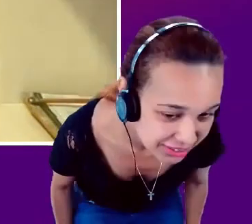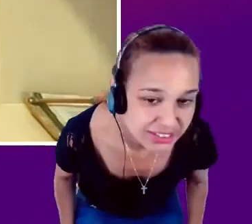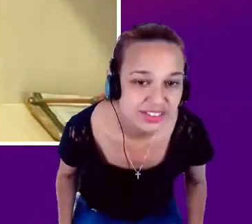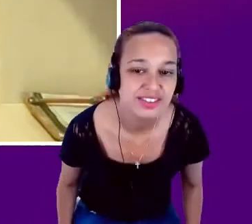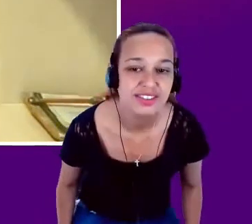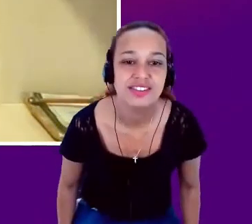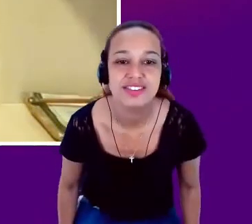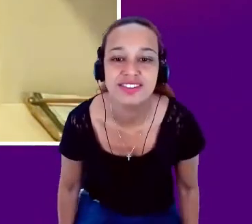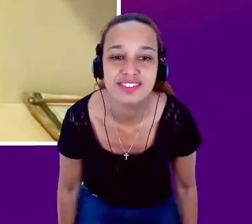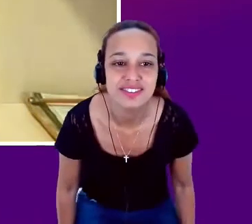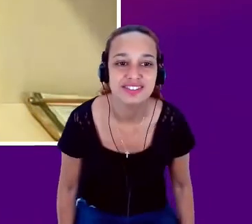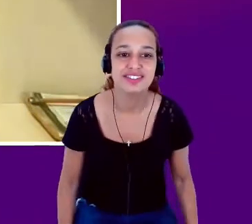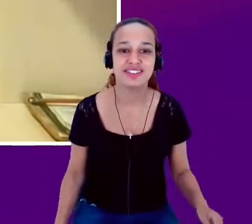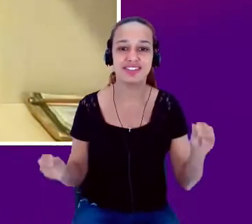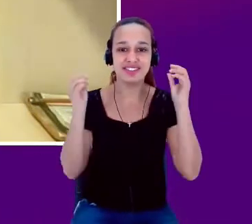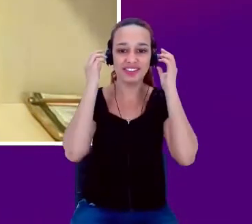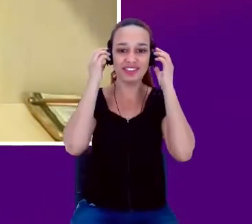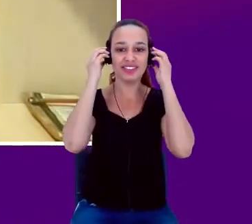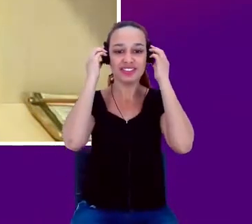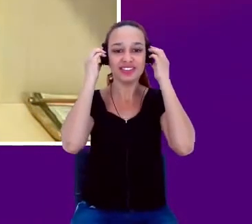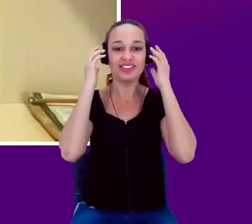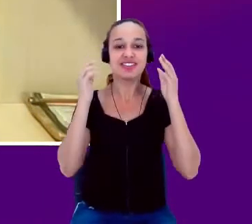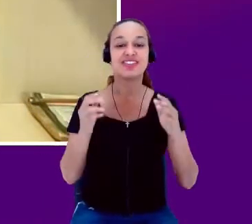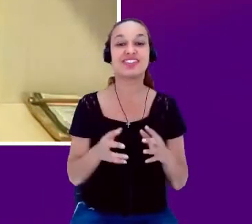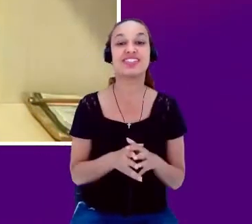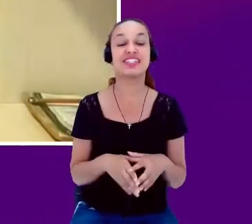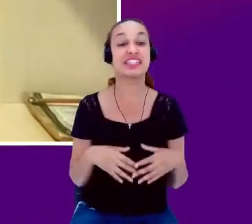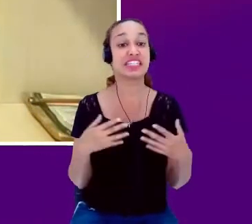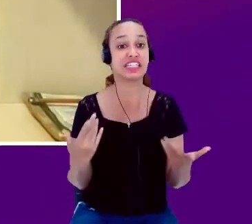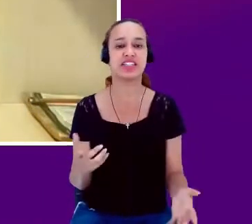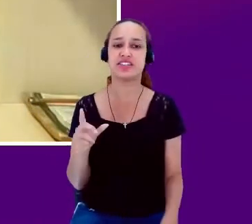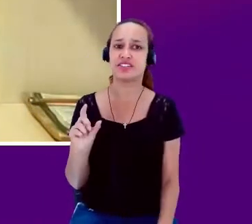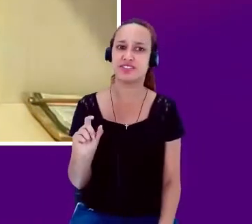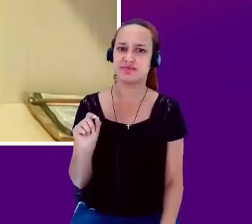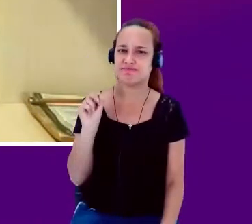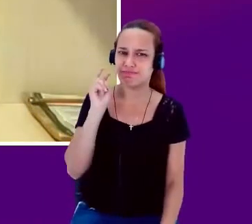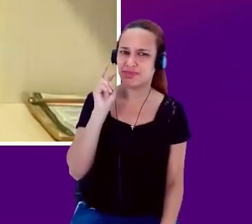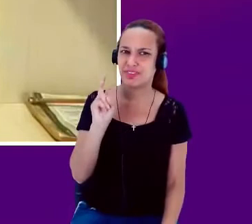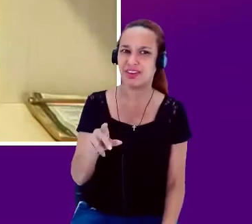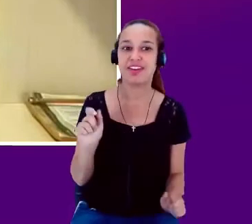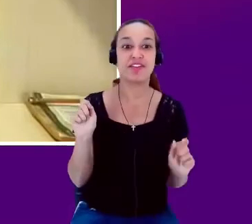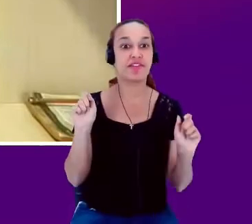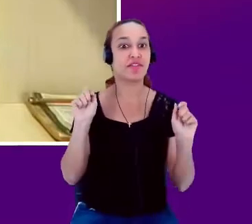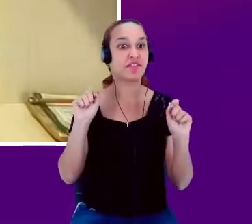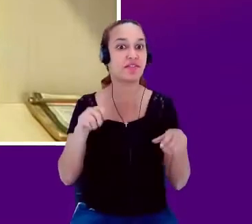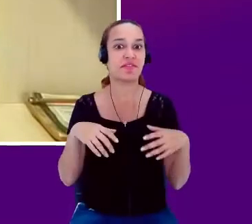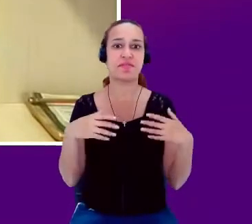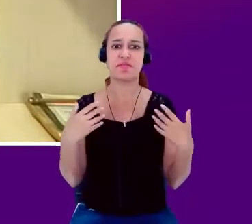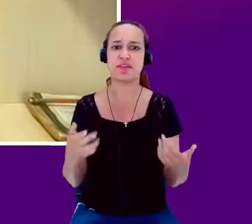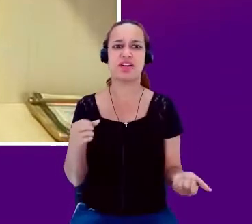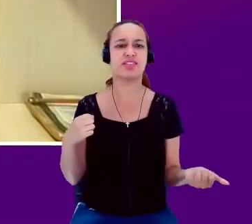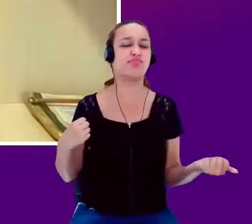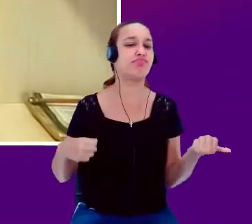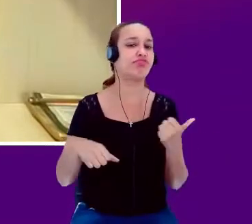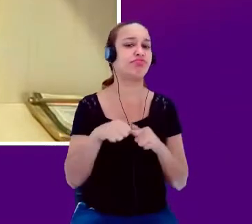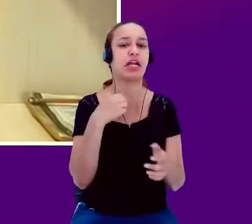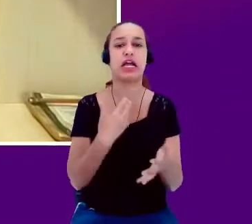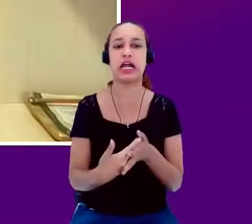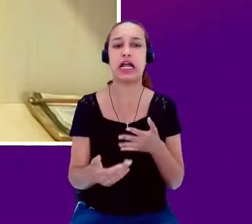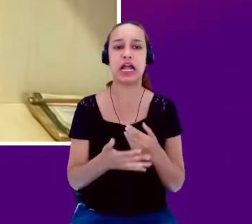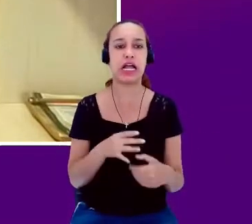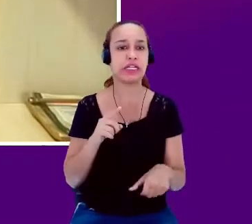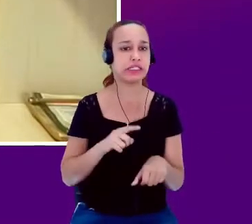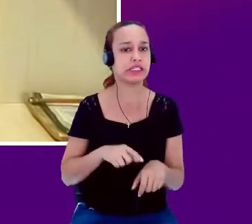ser livre, inequívoco, específico, em destaque, um consentimento que pode ser revogado a qualquer tempo pelo titular,